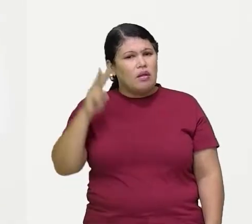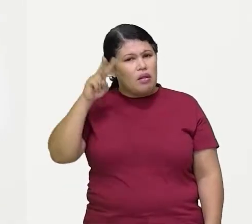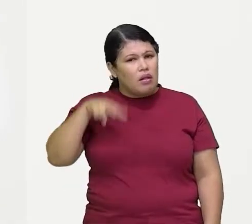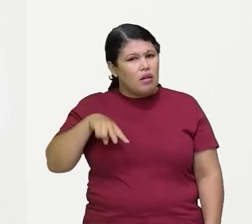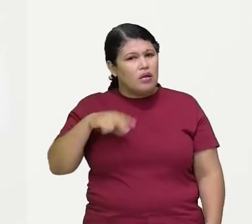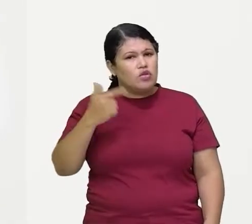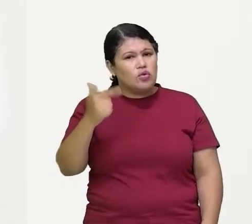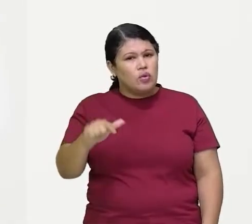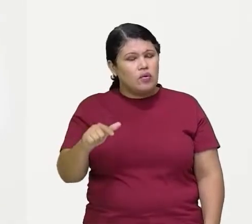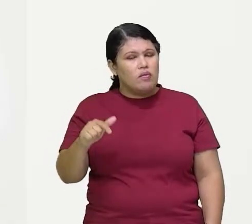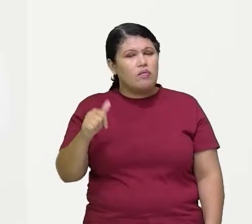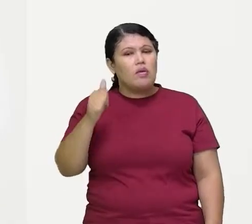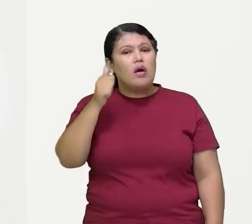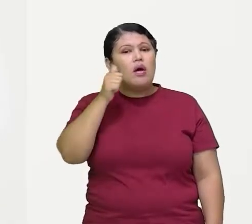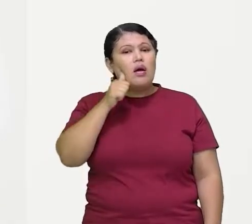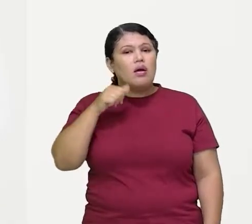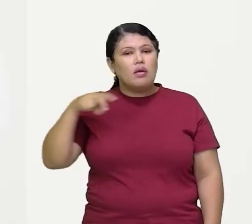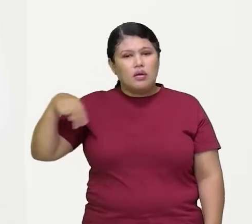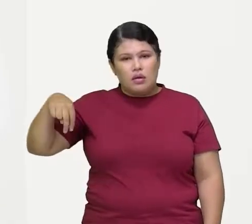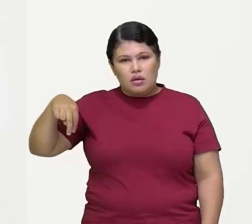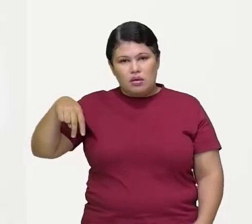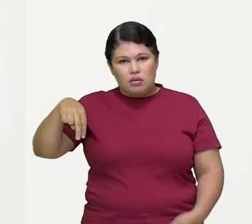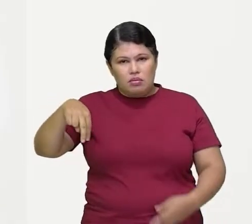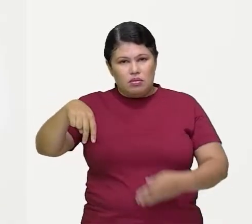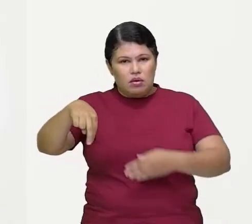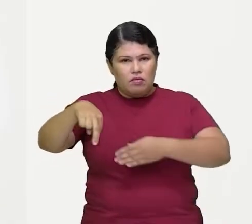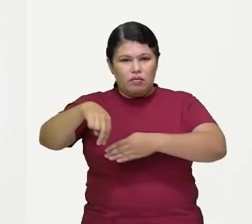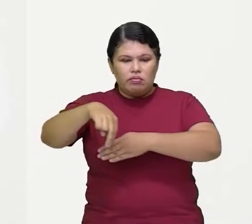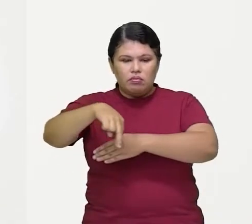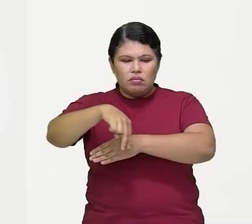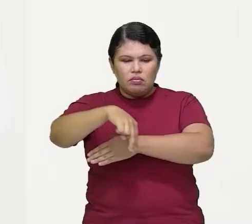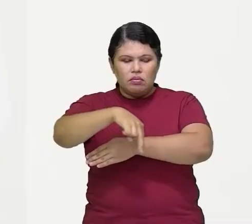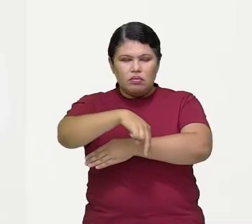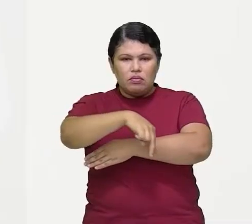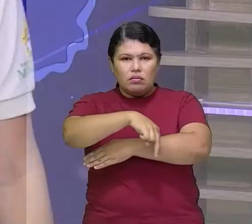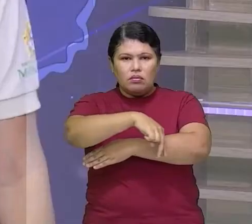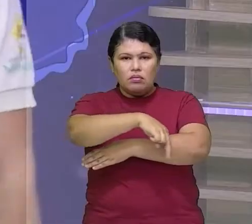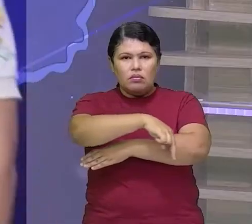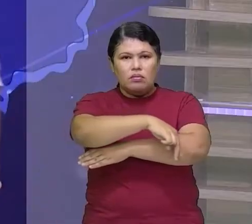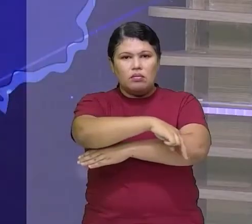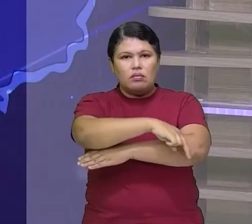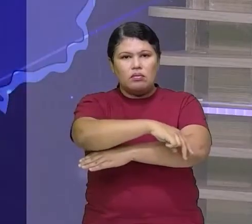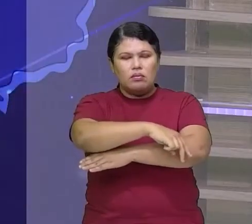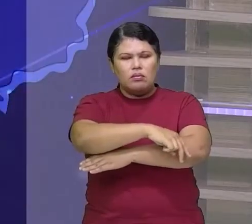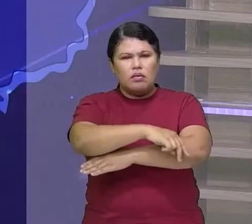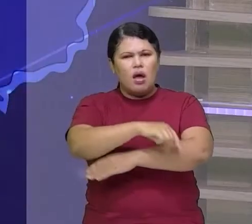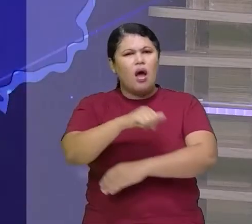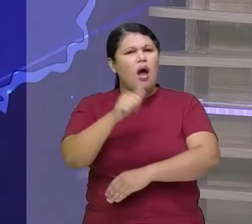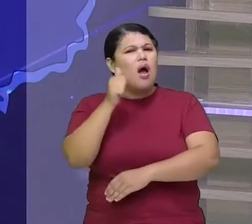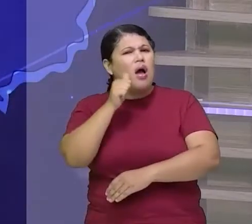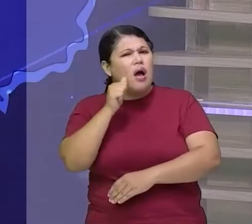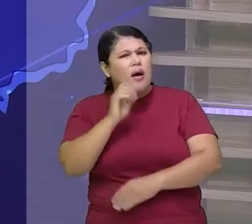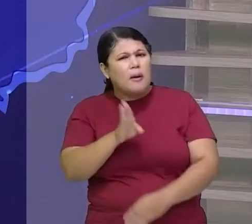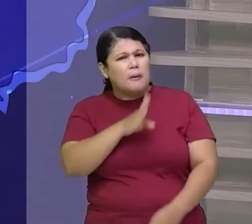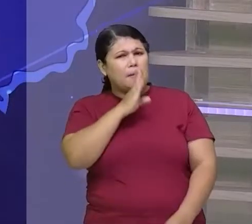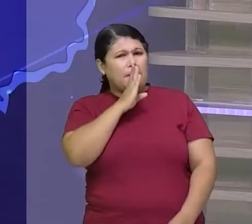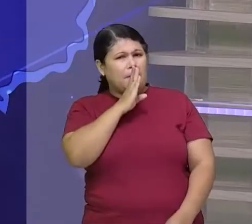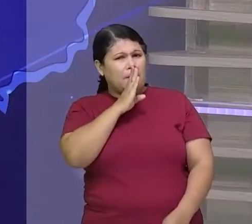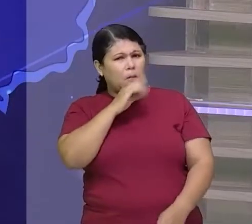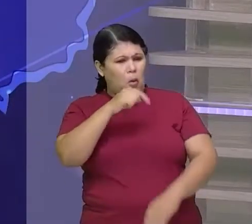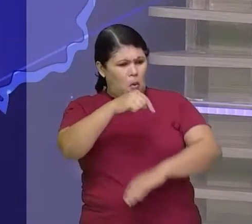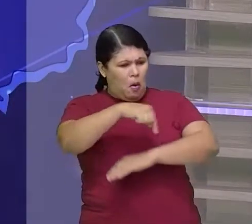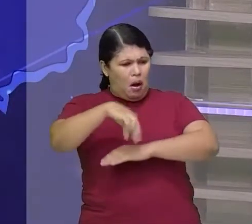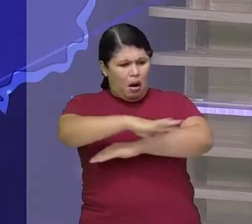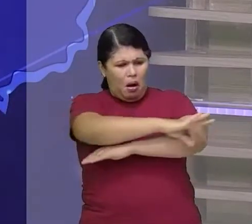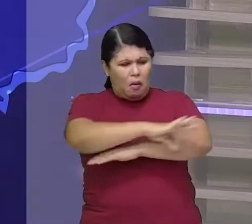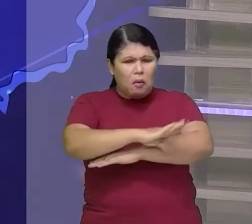novamente? Ana caminhava pela rua silenciosa. A Ana que estava silenciosa? Era a rua